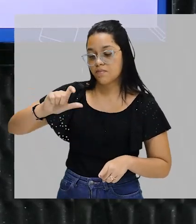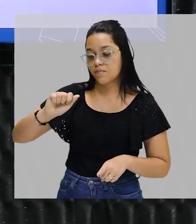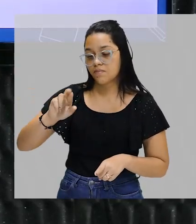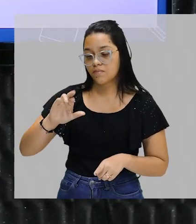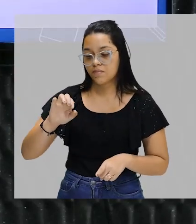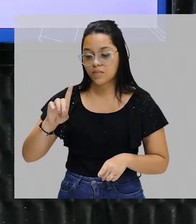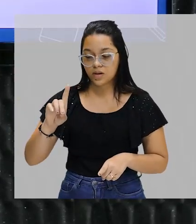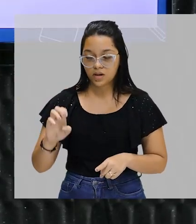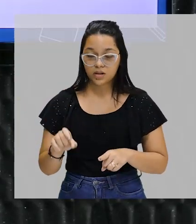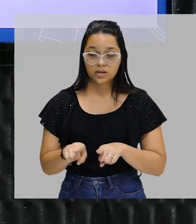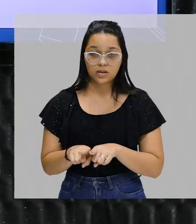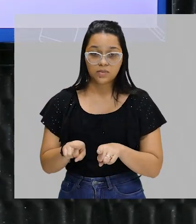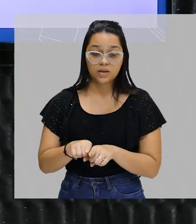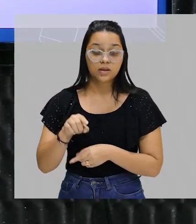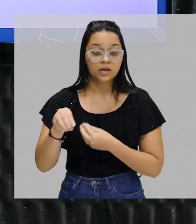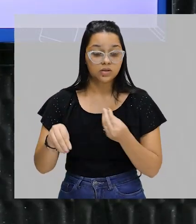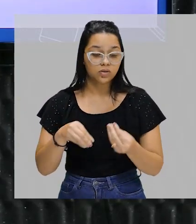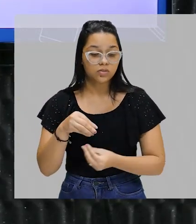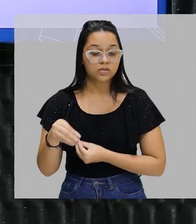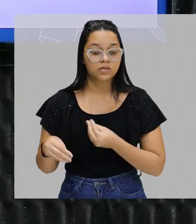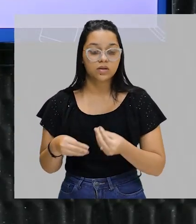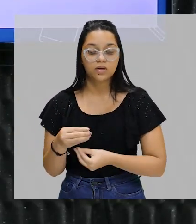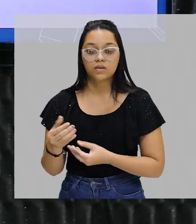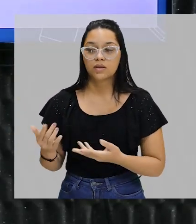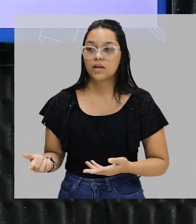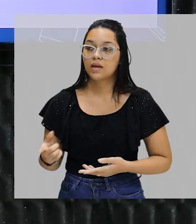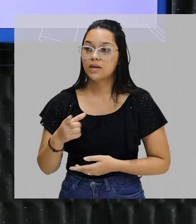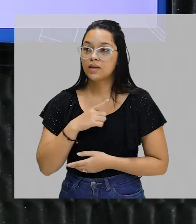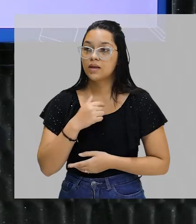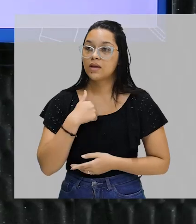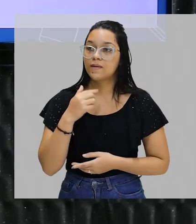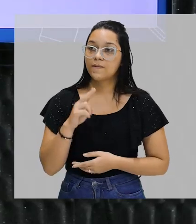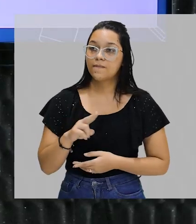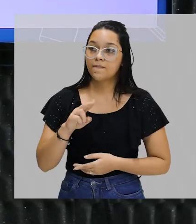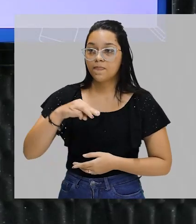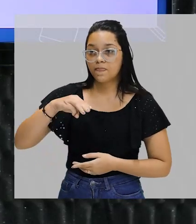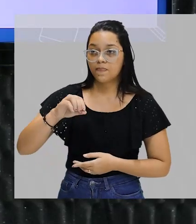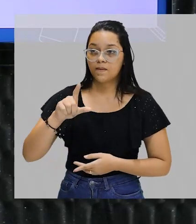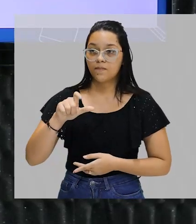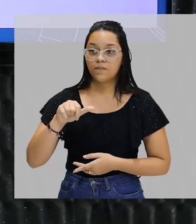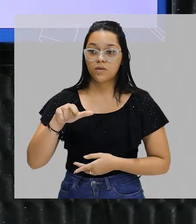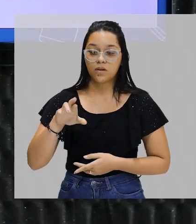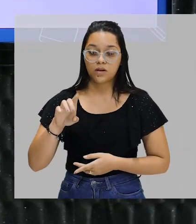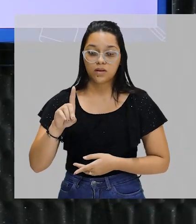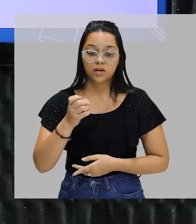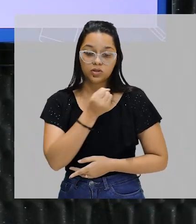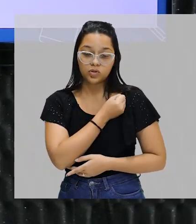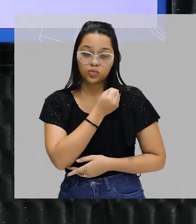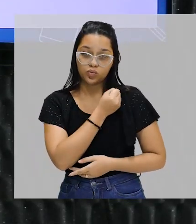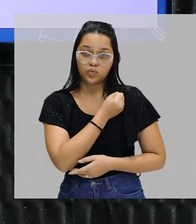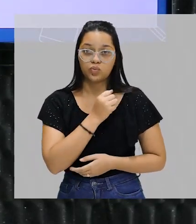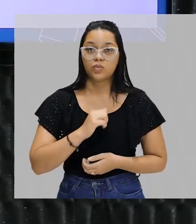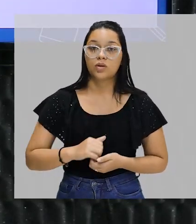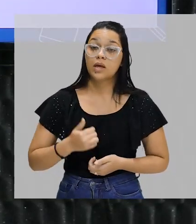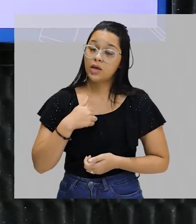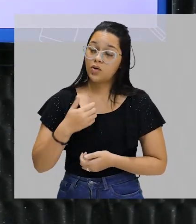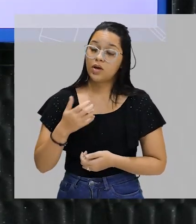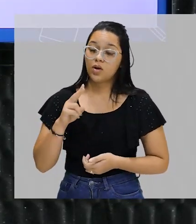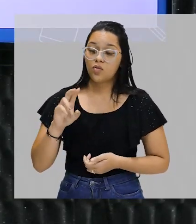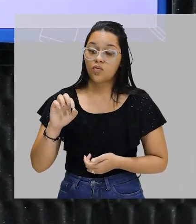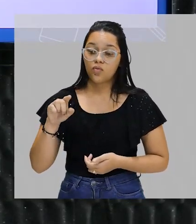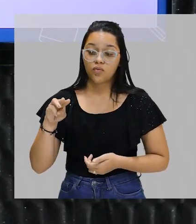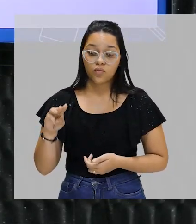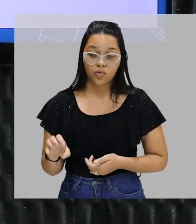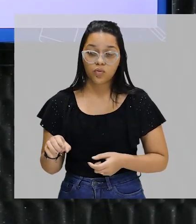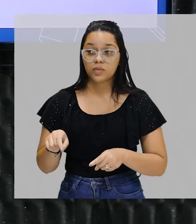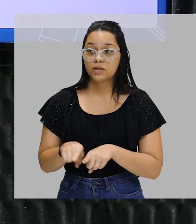molaridade da solução, certo? Então, eu vou usar molaridade, número de mols sobre volume. Eu quero o volume,